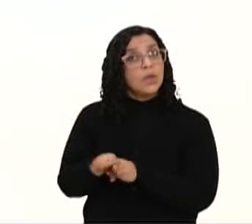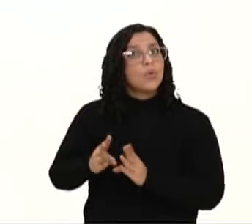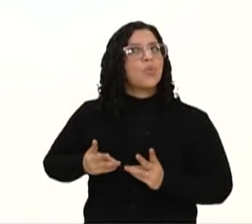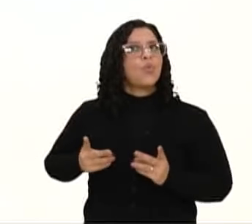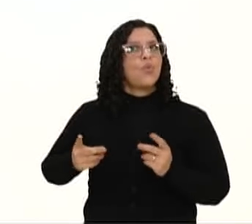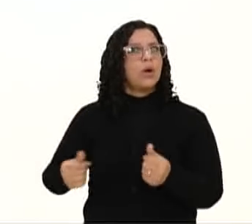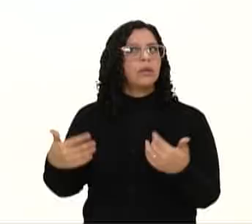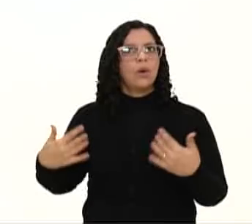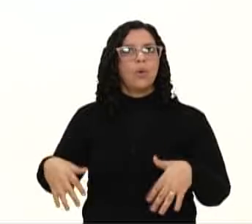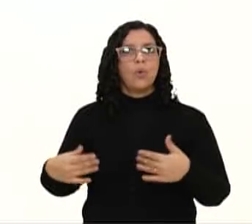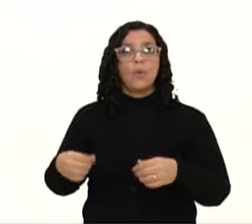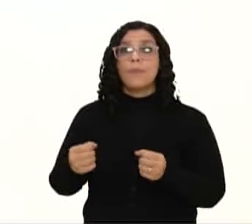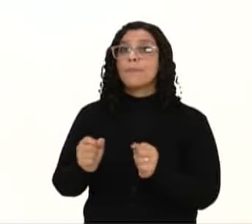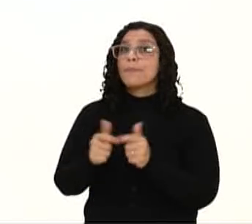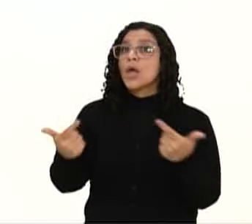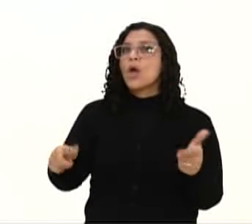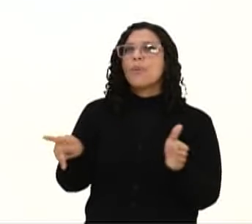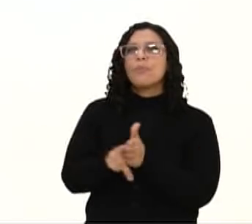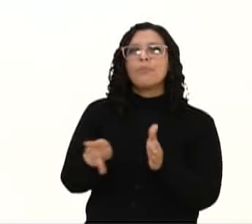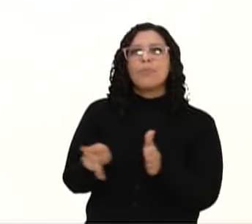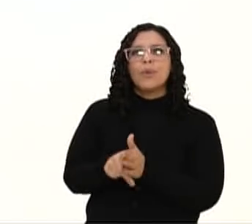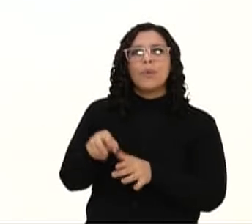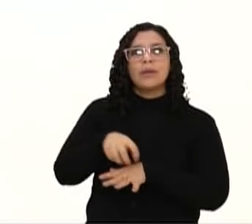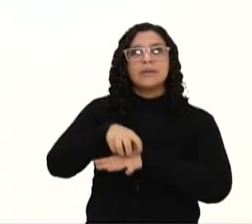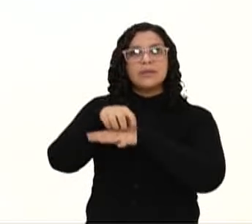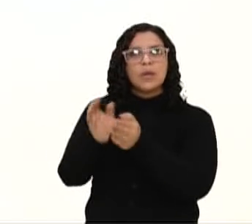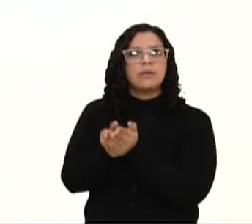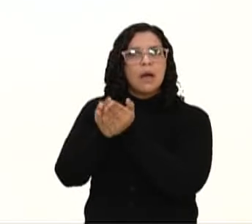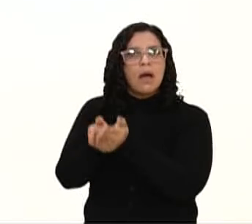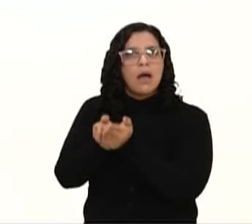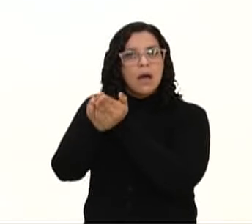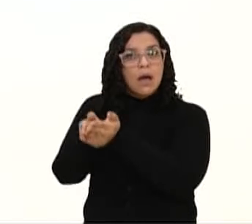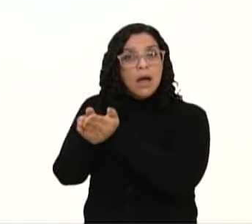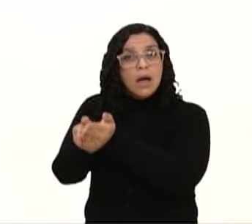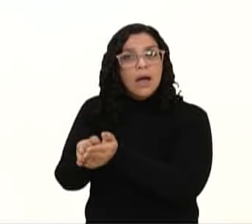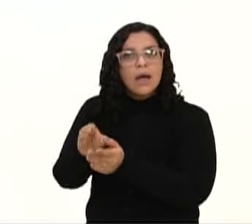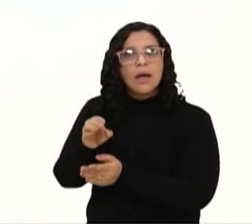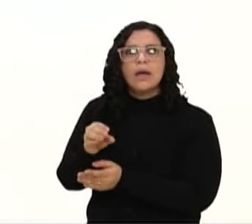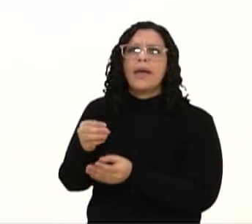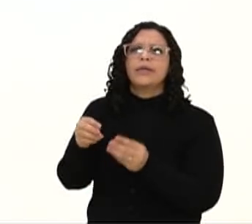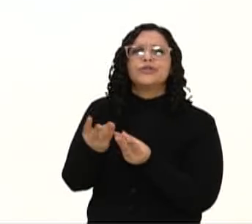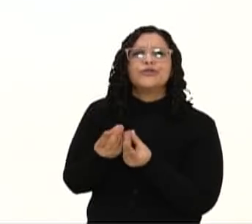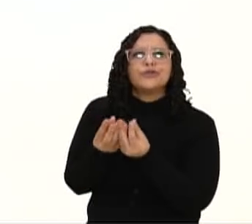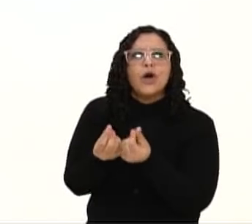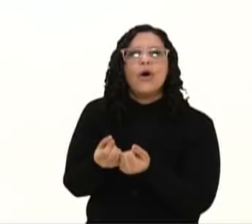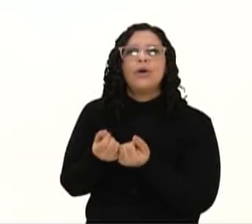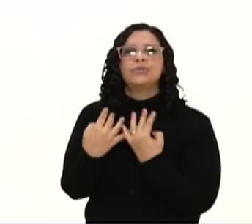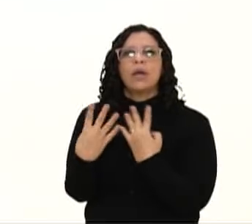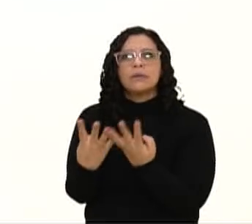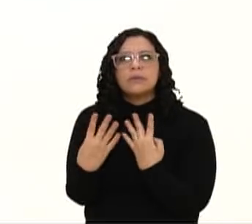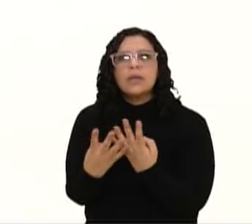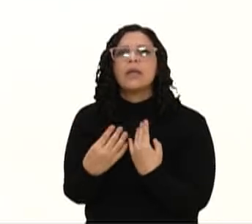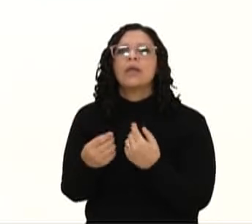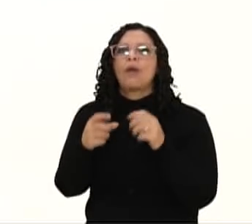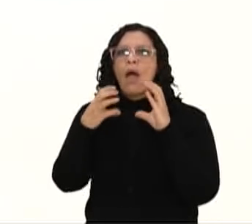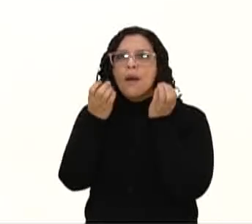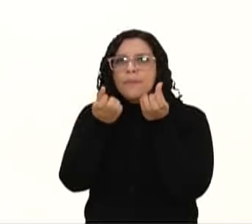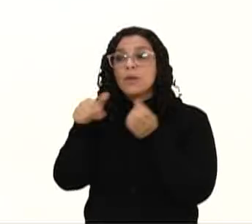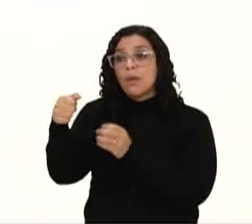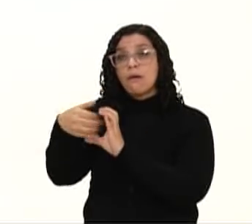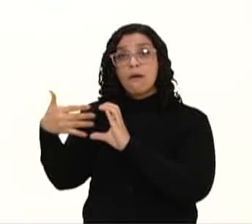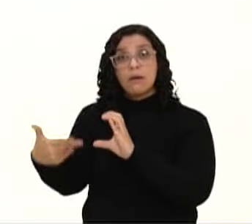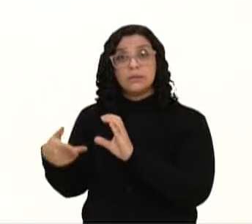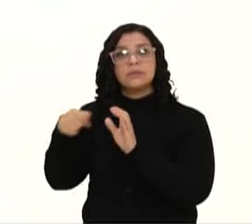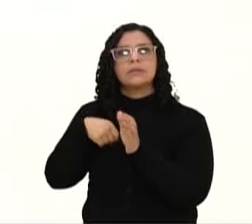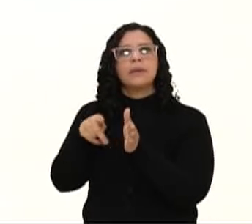de transporte de grãos, né? Recebe, entre outros ali, a principal